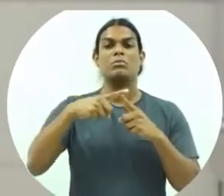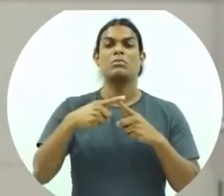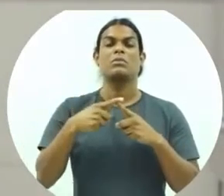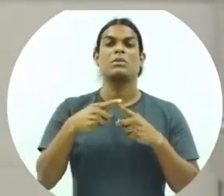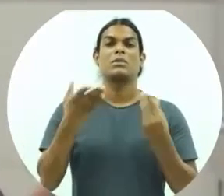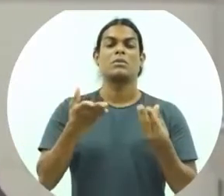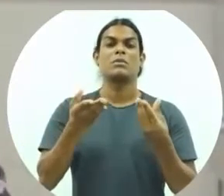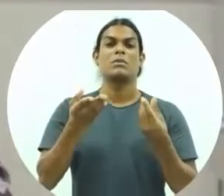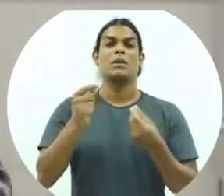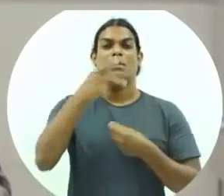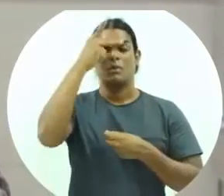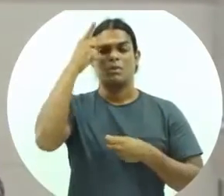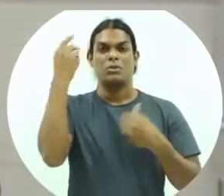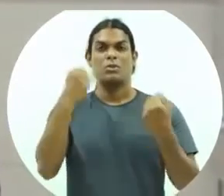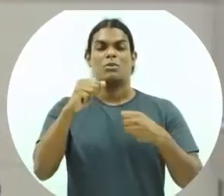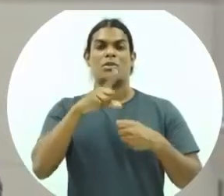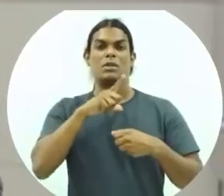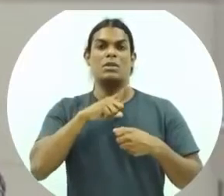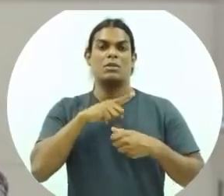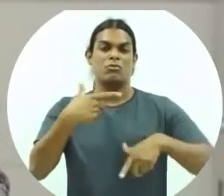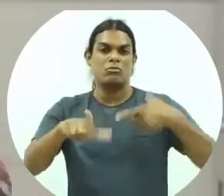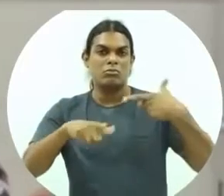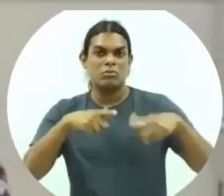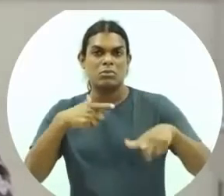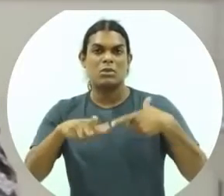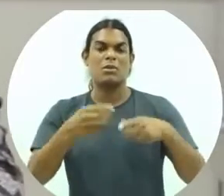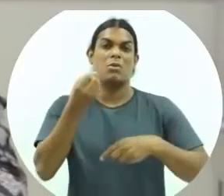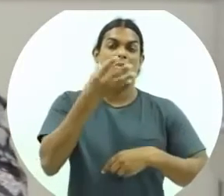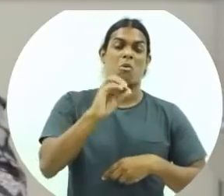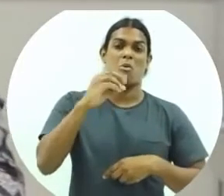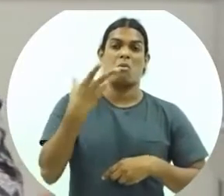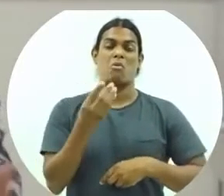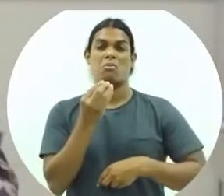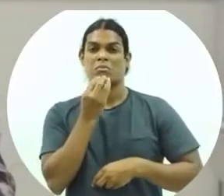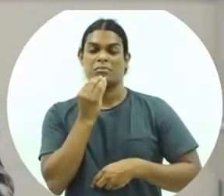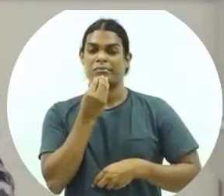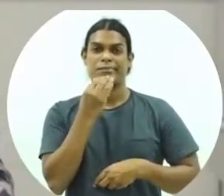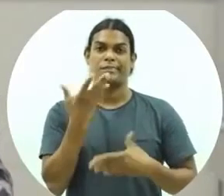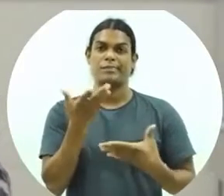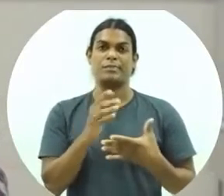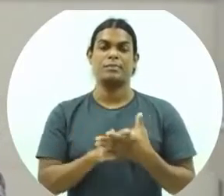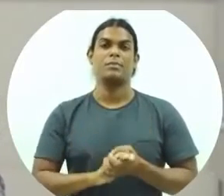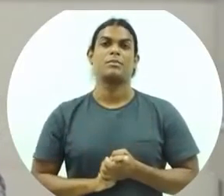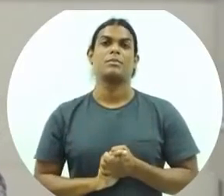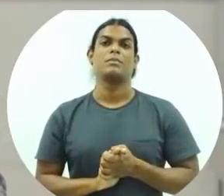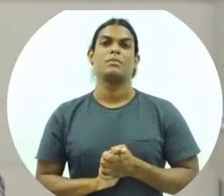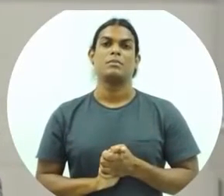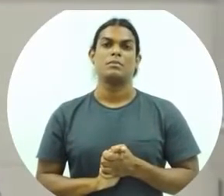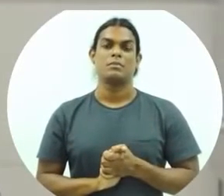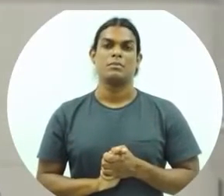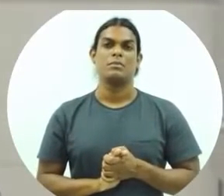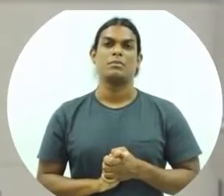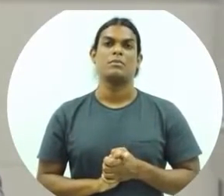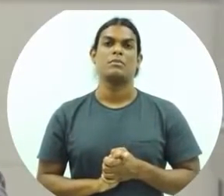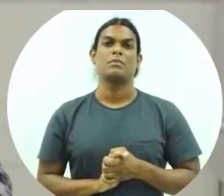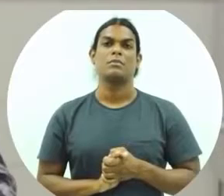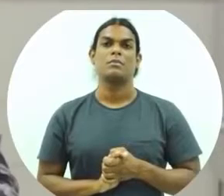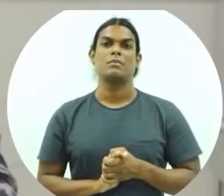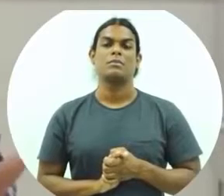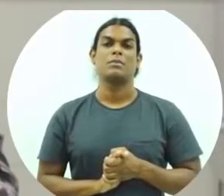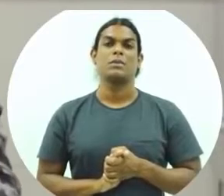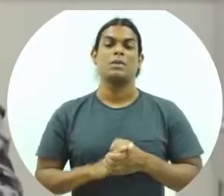pessoas podem ter um esforço positivo ou negativo. A percepção de que as recompensas dependem do